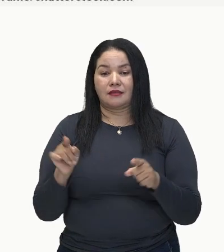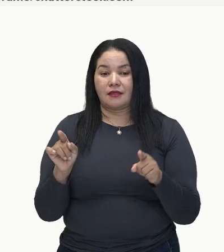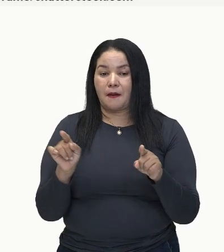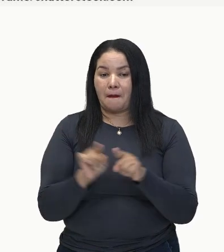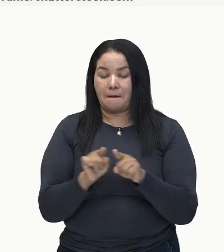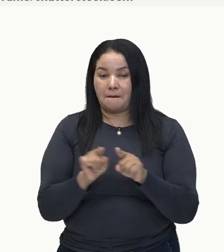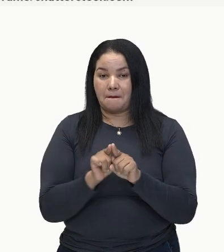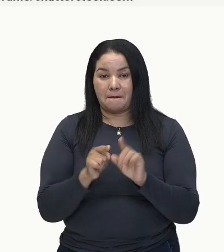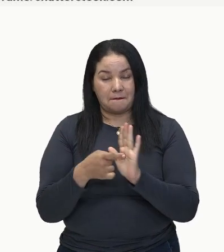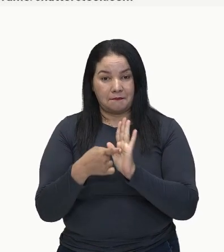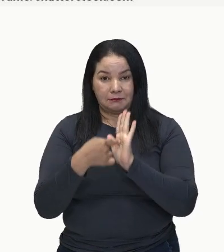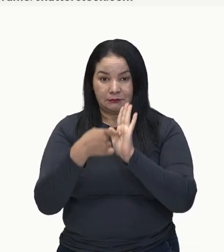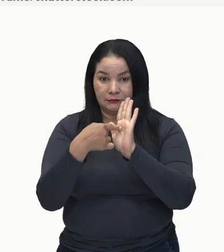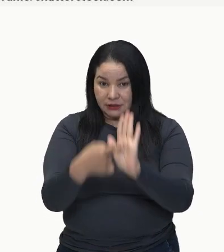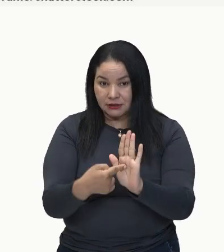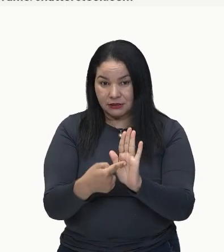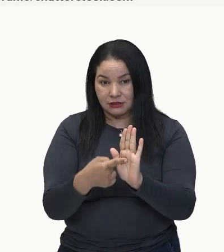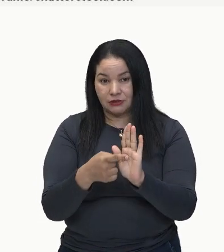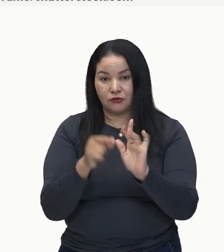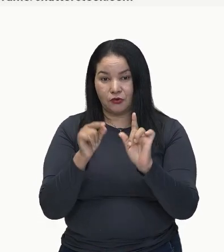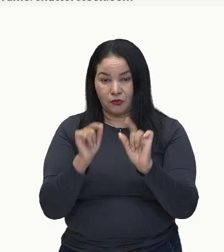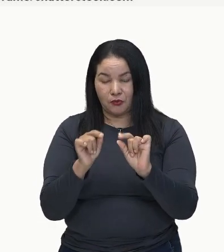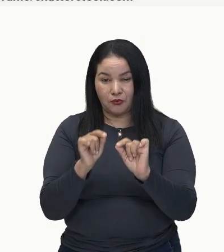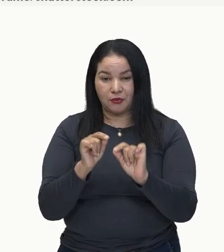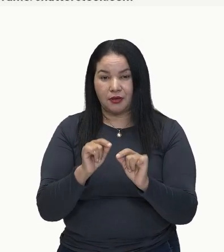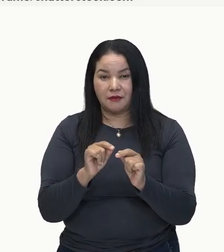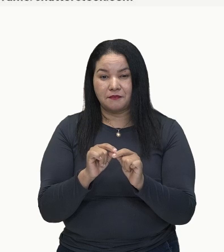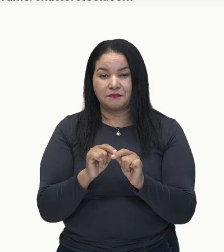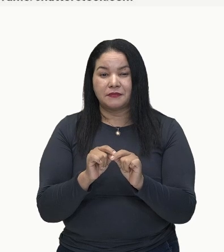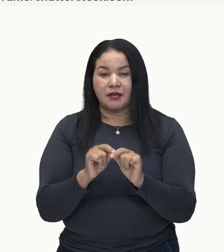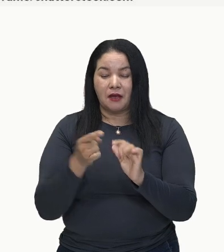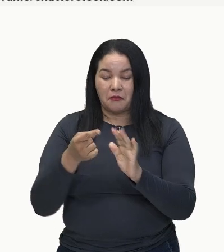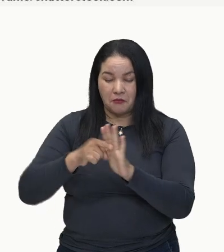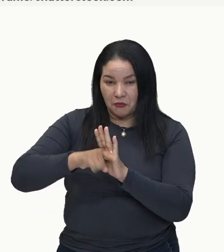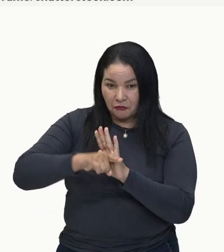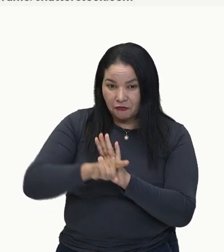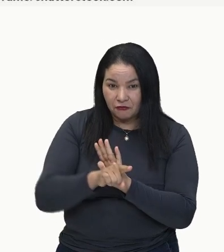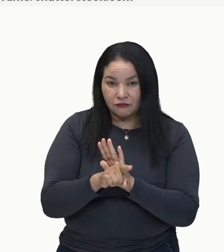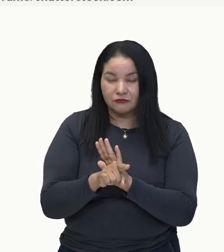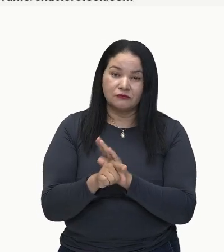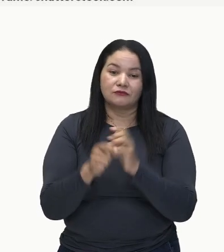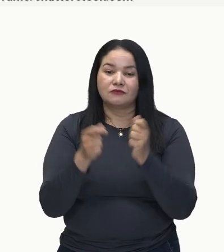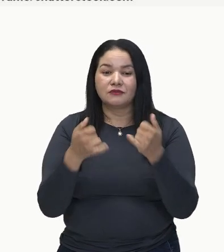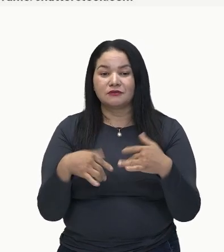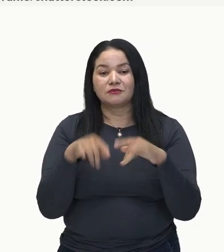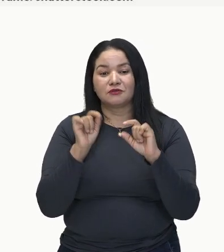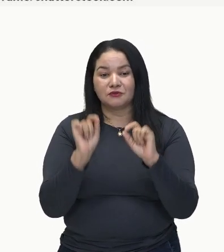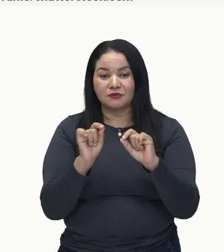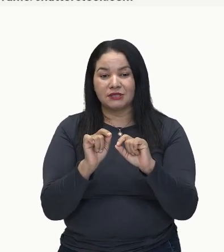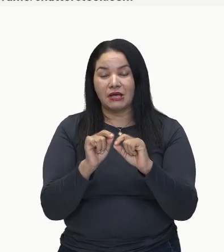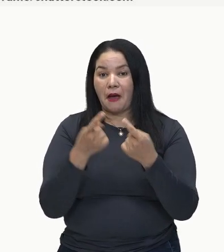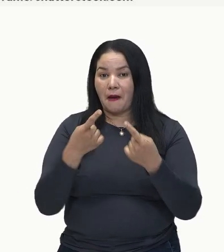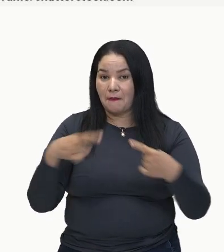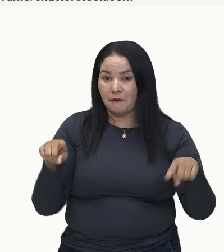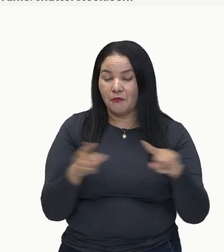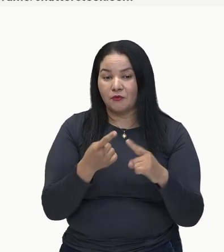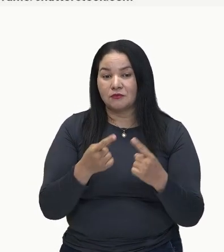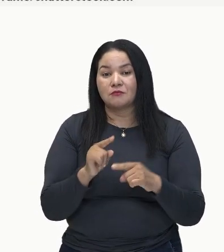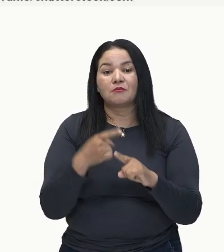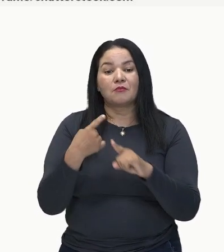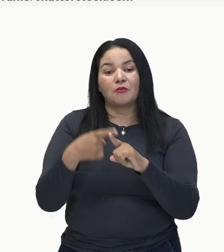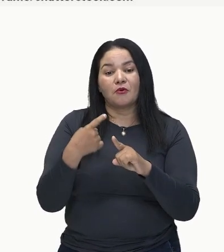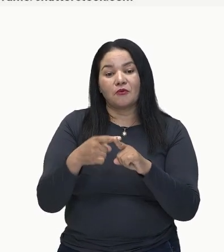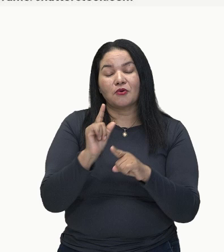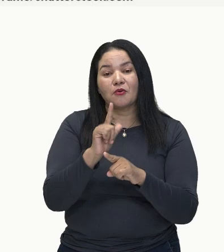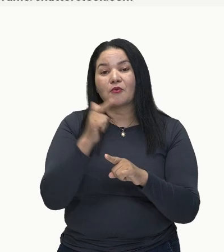uma apresentação, né, mais aprofundada? Por quê? É um outro público, não é? É